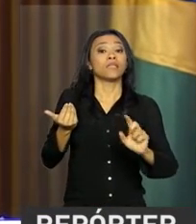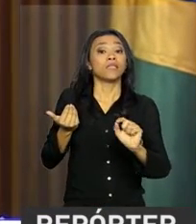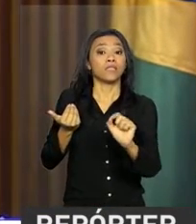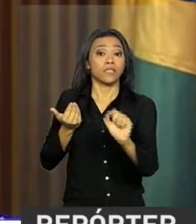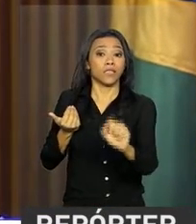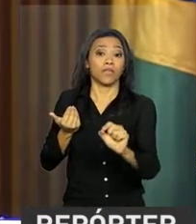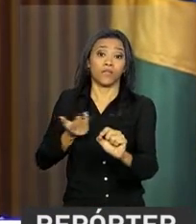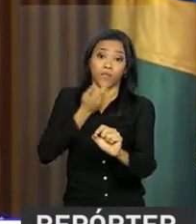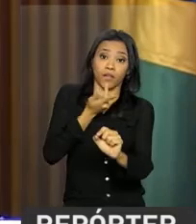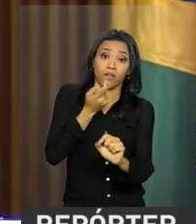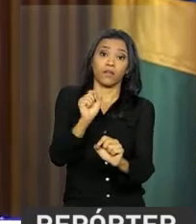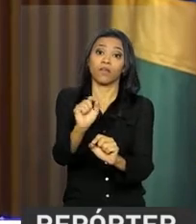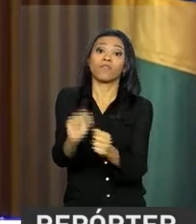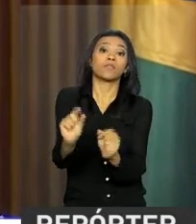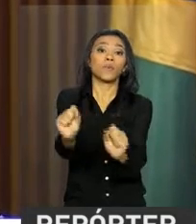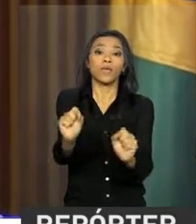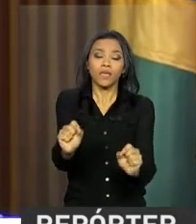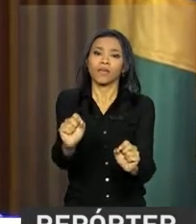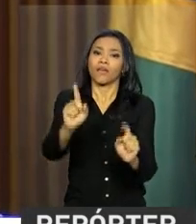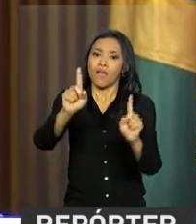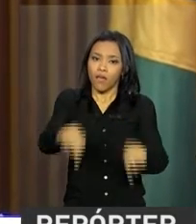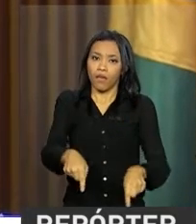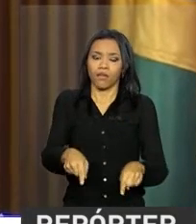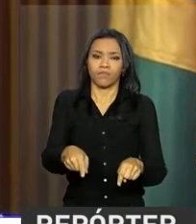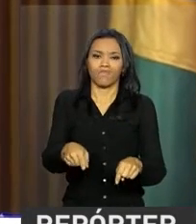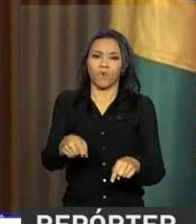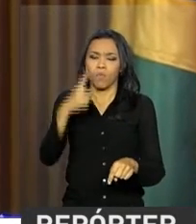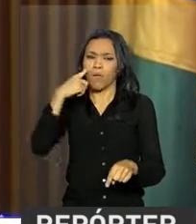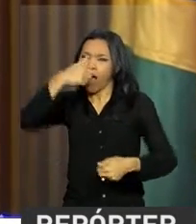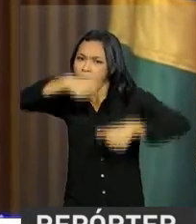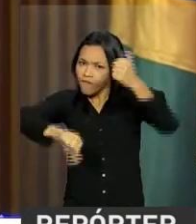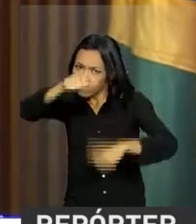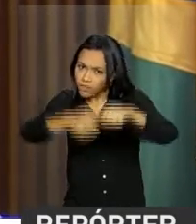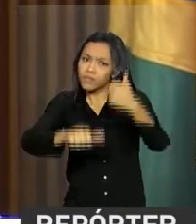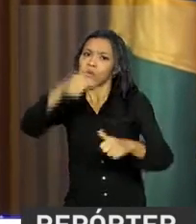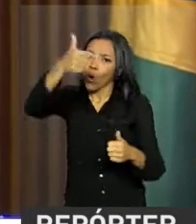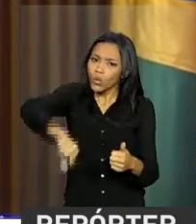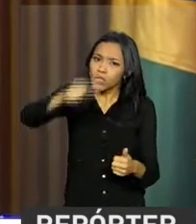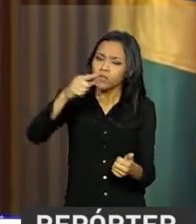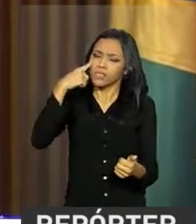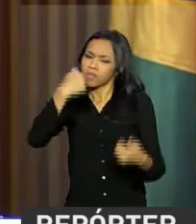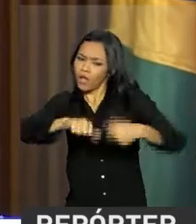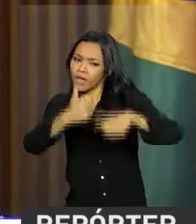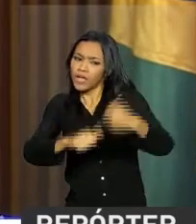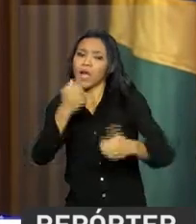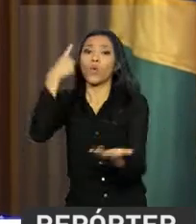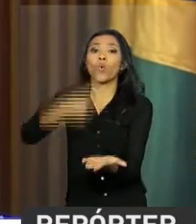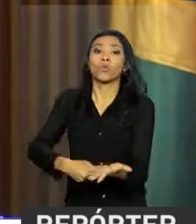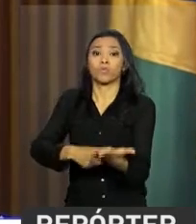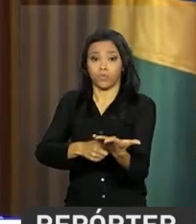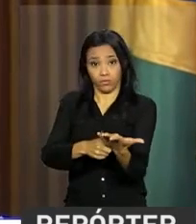dito que se faz indispensável uma revisão do pacto federativo e nós queremos ao